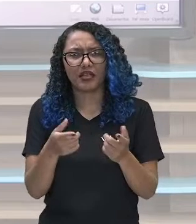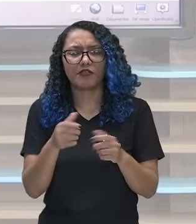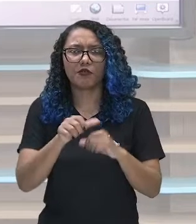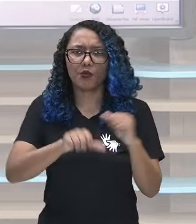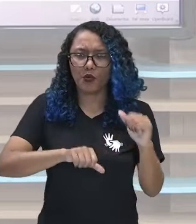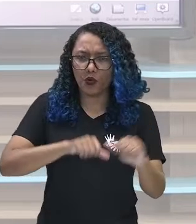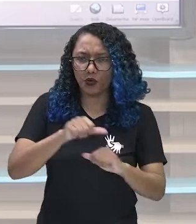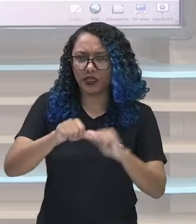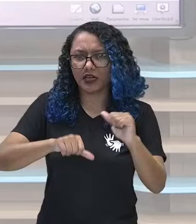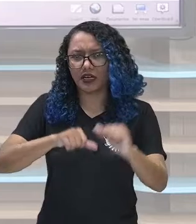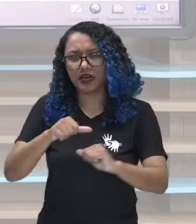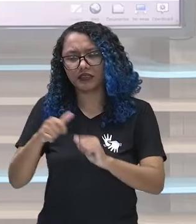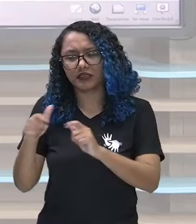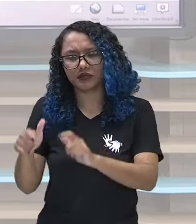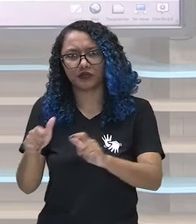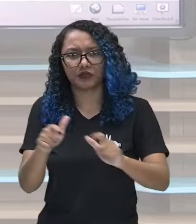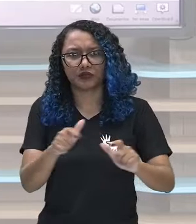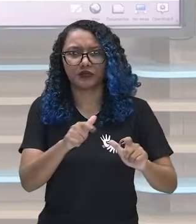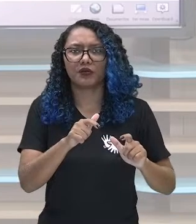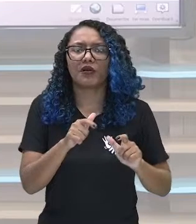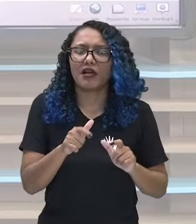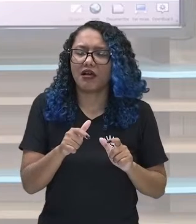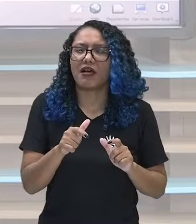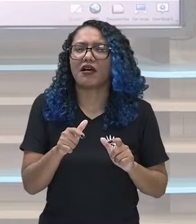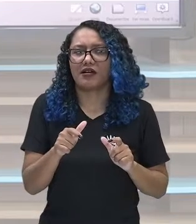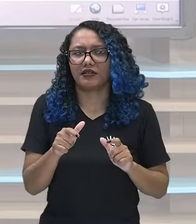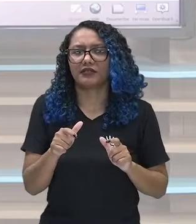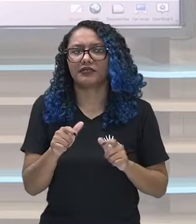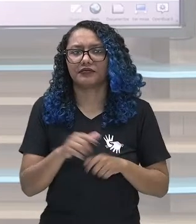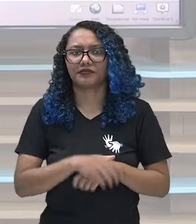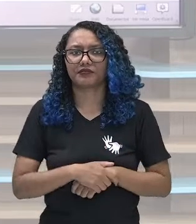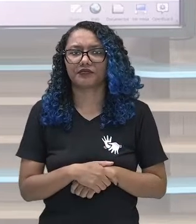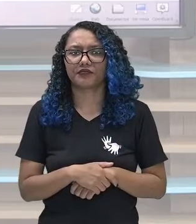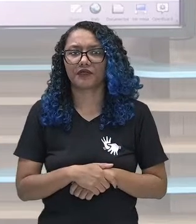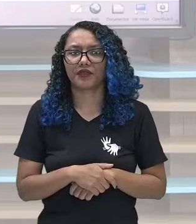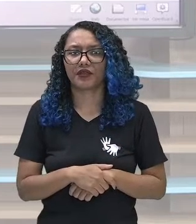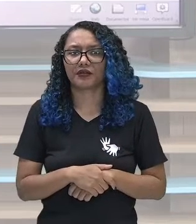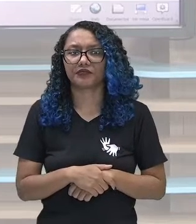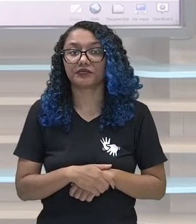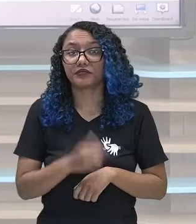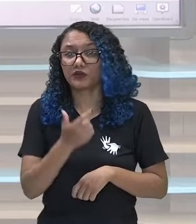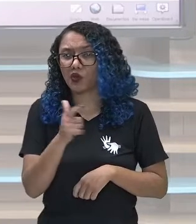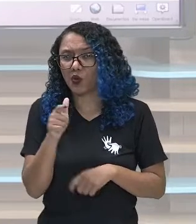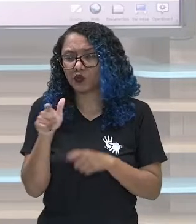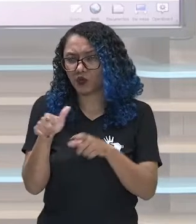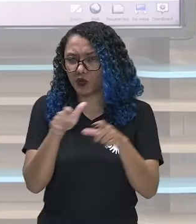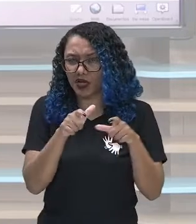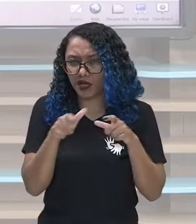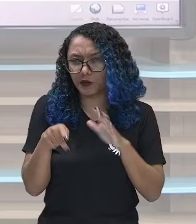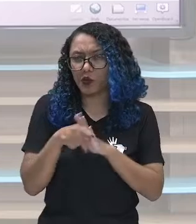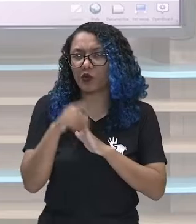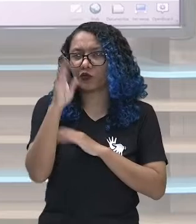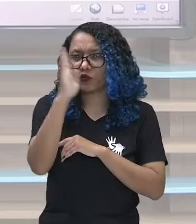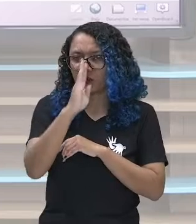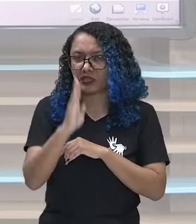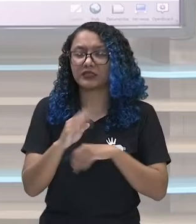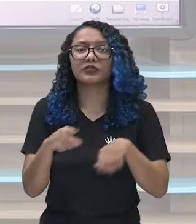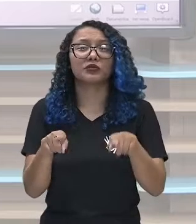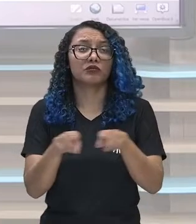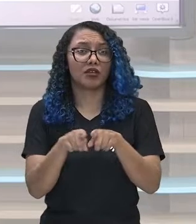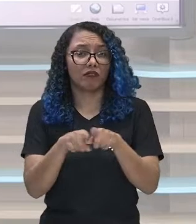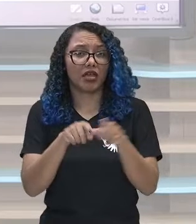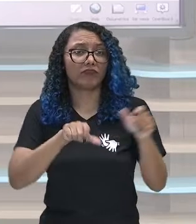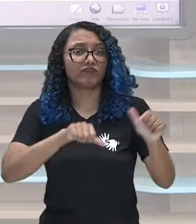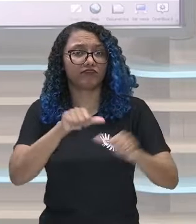configurações ali da paisagem que ocorreram em alguns outros pontos do Brasil, e a partir disso a